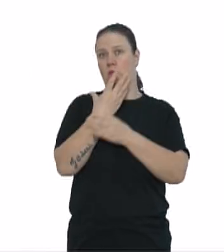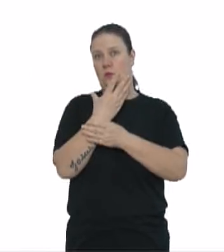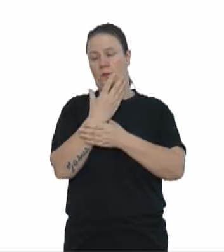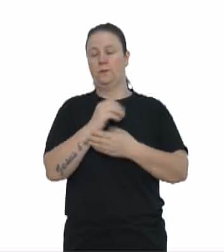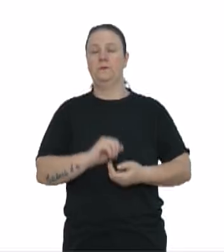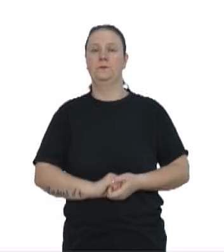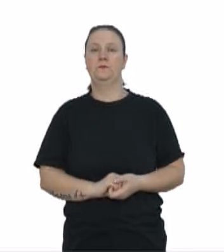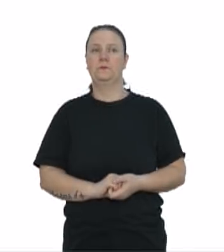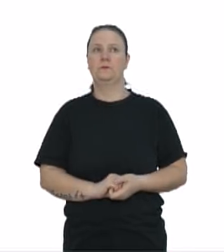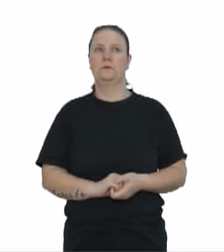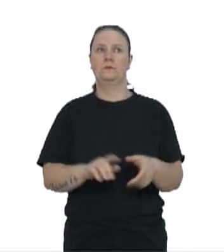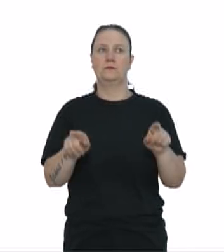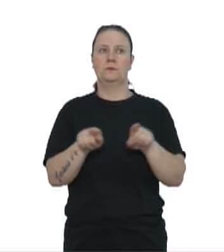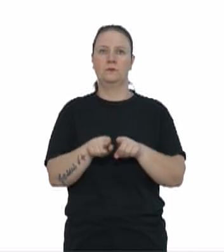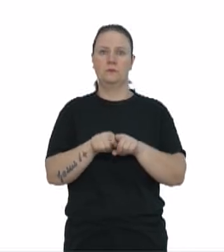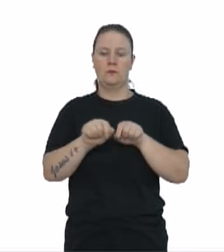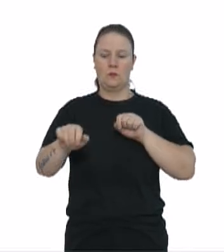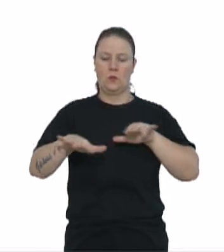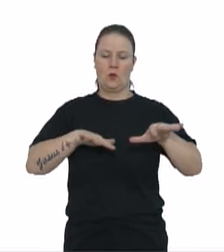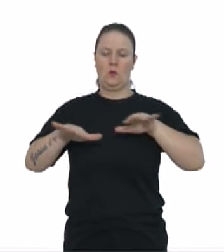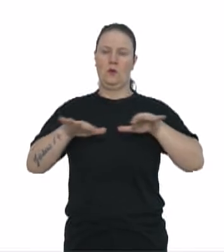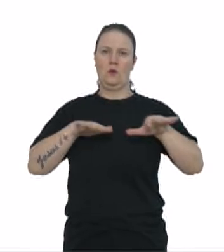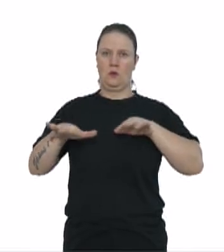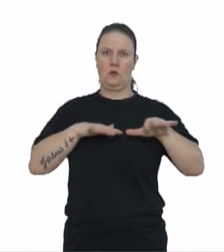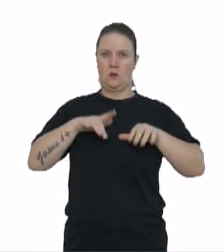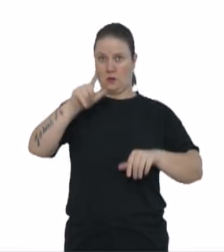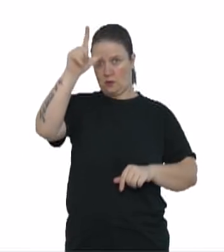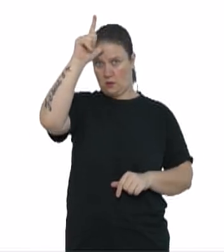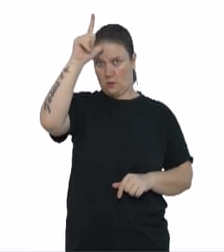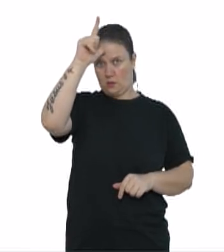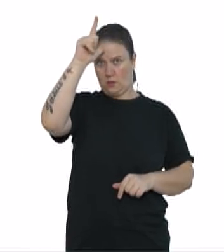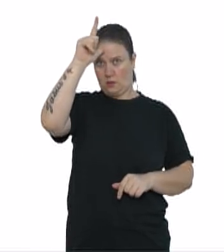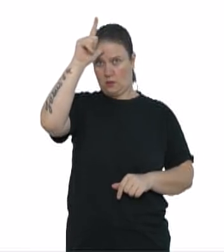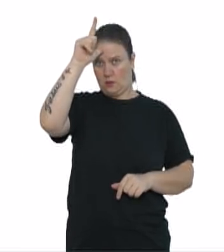Ele foi expoente do movimento Dada em Berlim, né, na Alemanha.